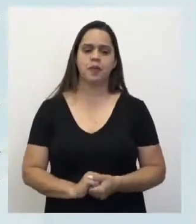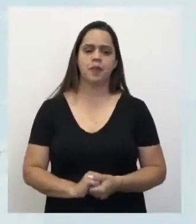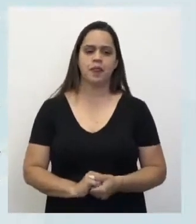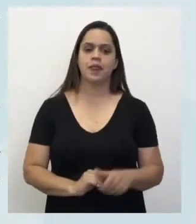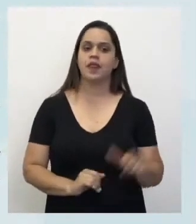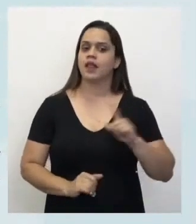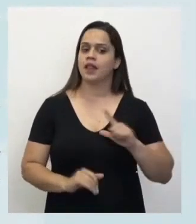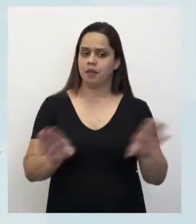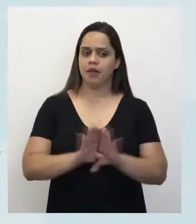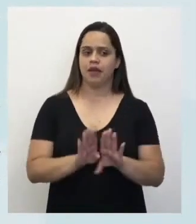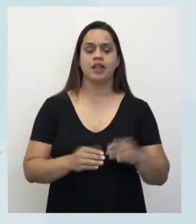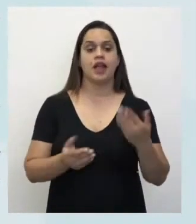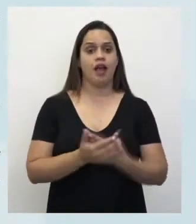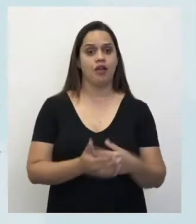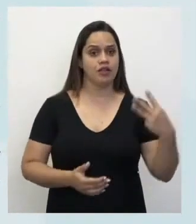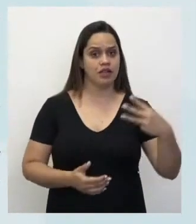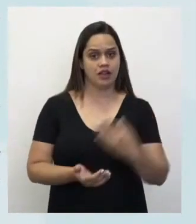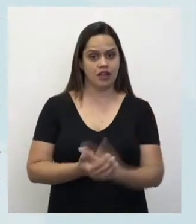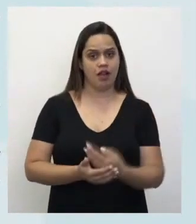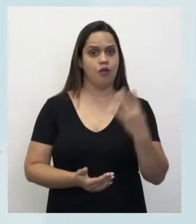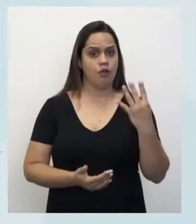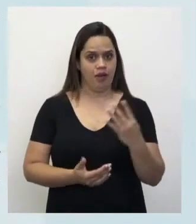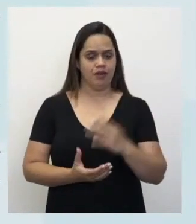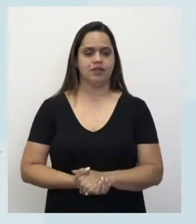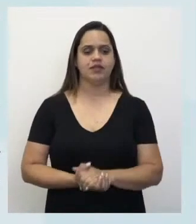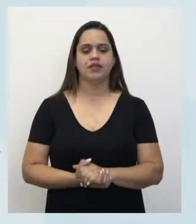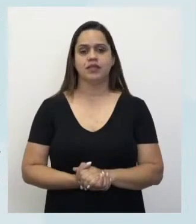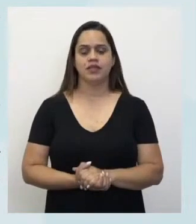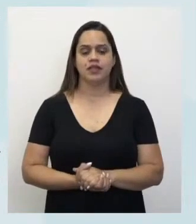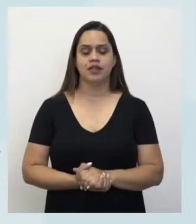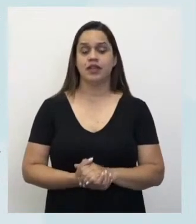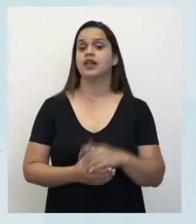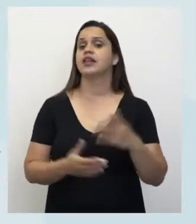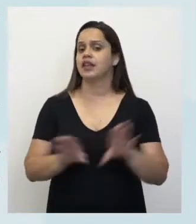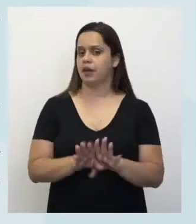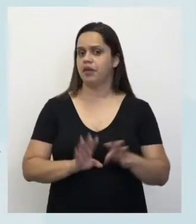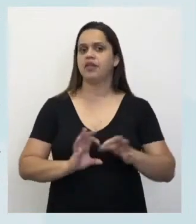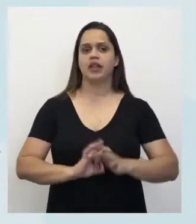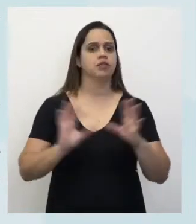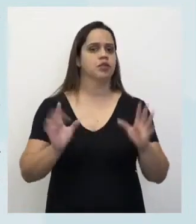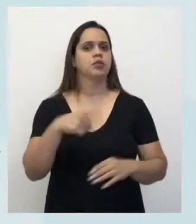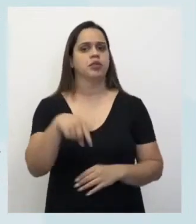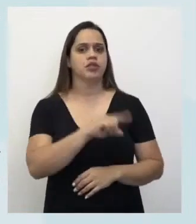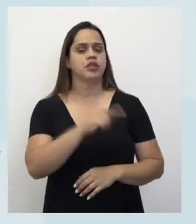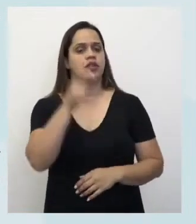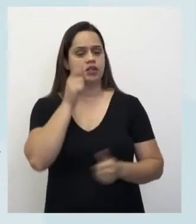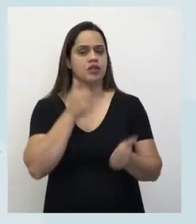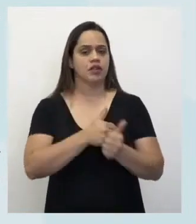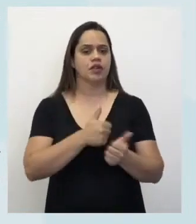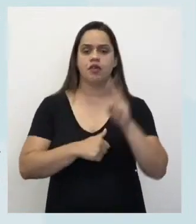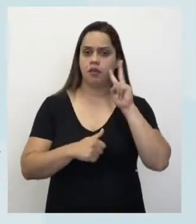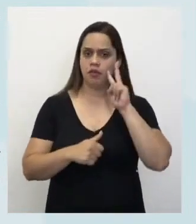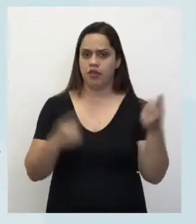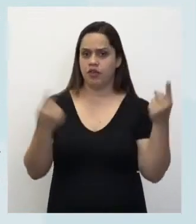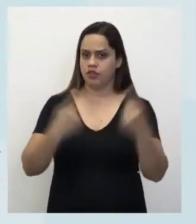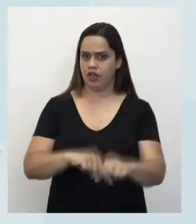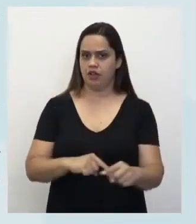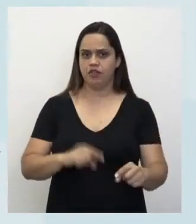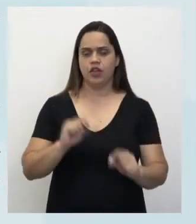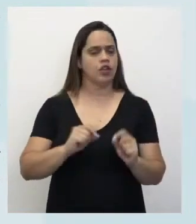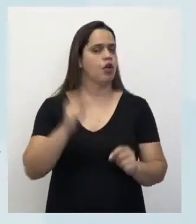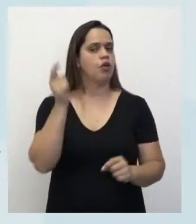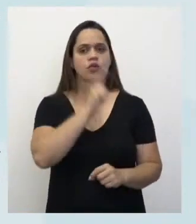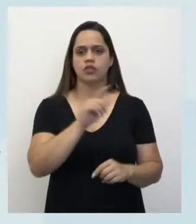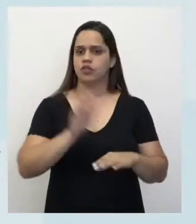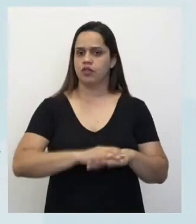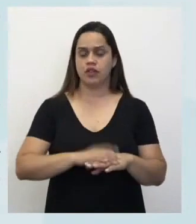nós temos a aula 3 e a aula 4, tá? Que também vão estar disponíveis, né? Vamos ver os desafios que eles não conseguiram